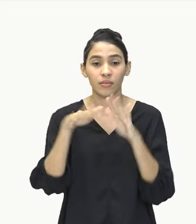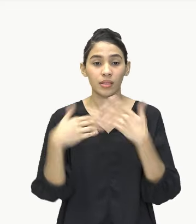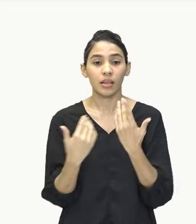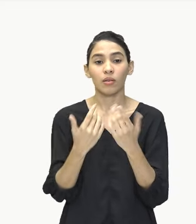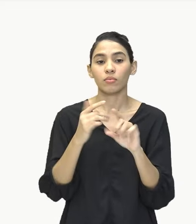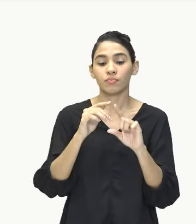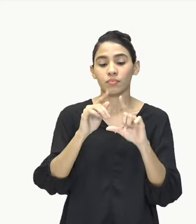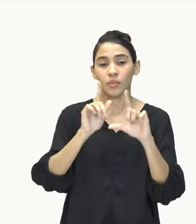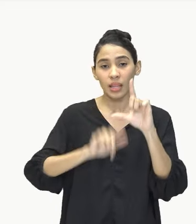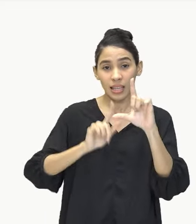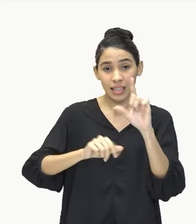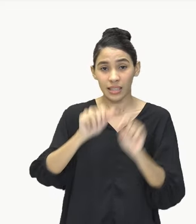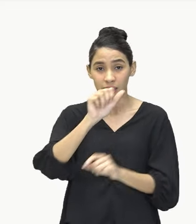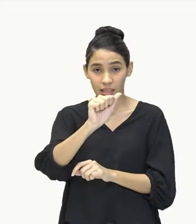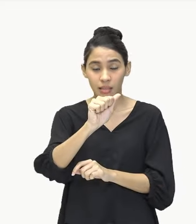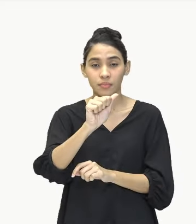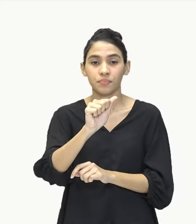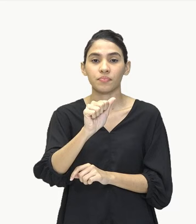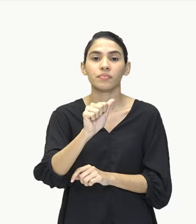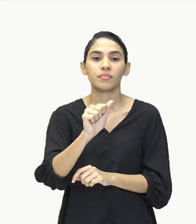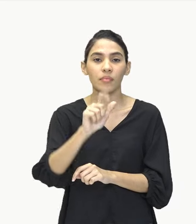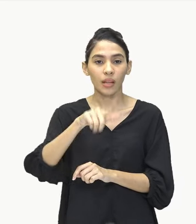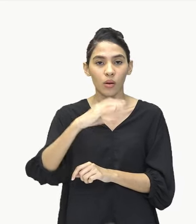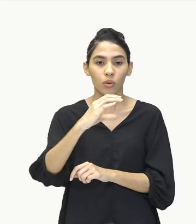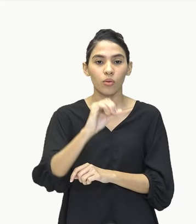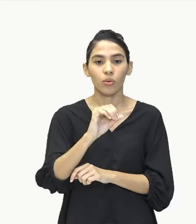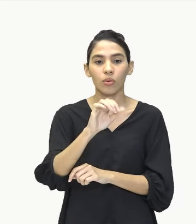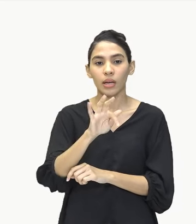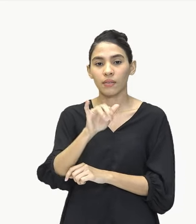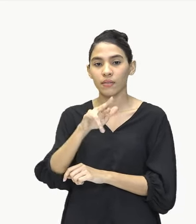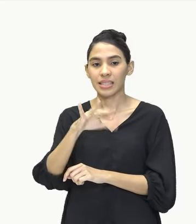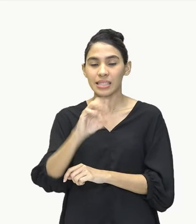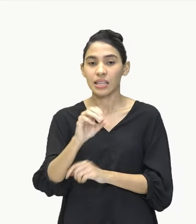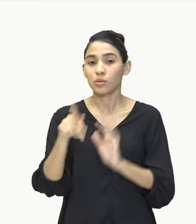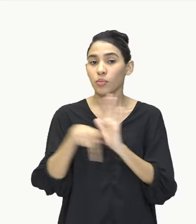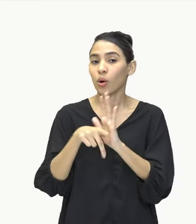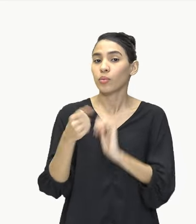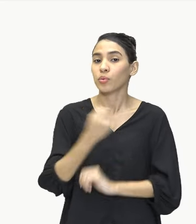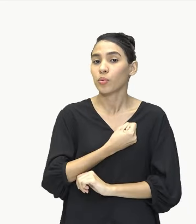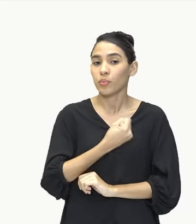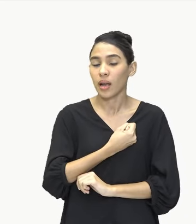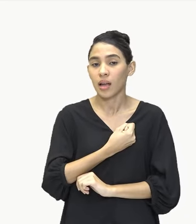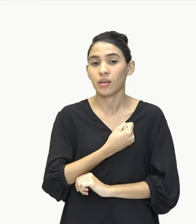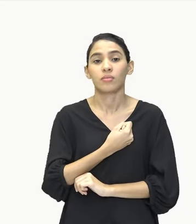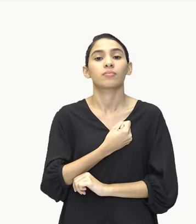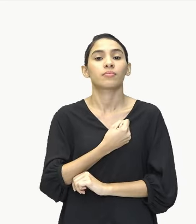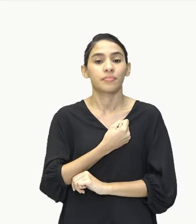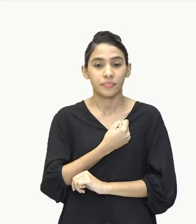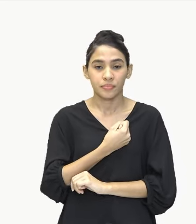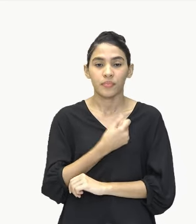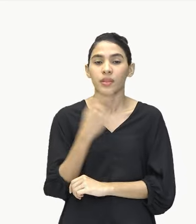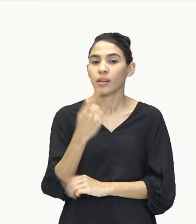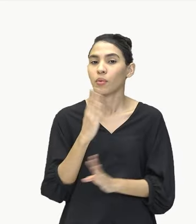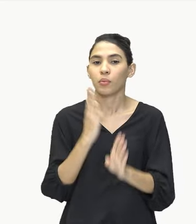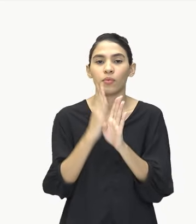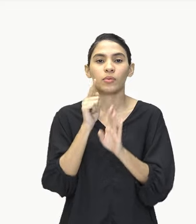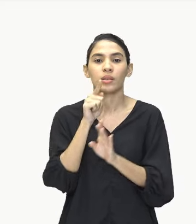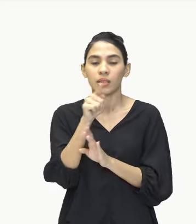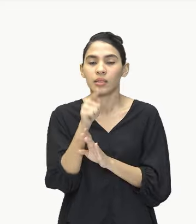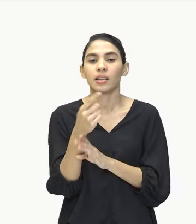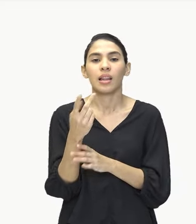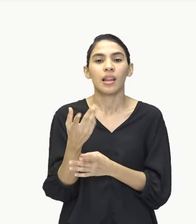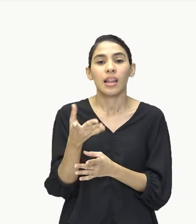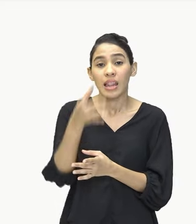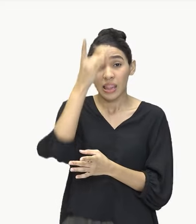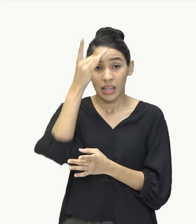forma que nós estamos vendo, é o coeficiente numérico. Falou em coeficiente, automaticamente remeta